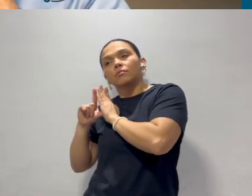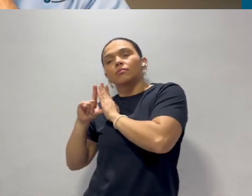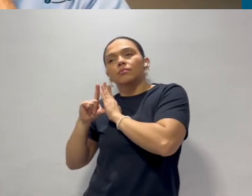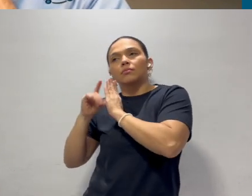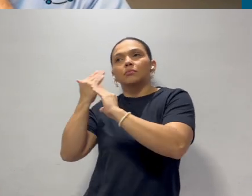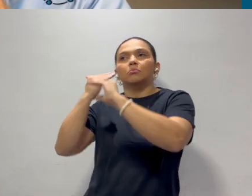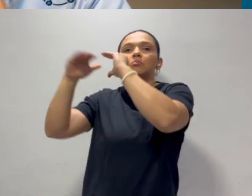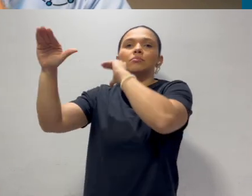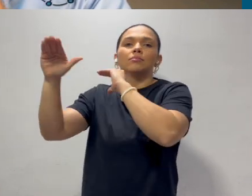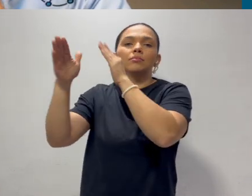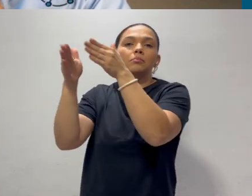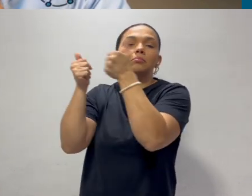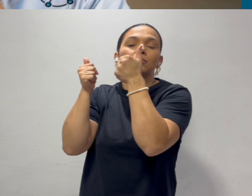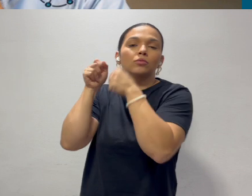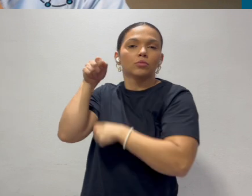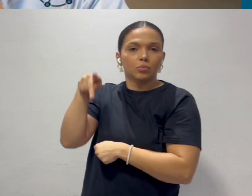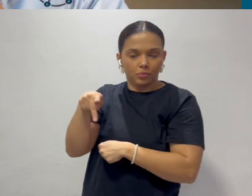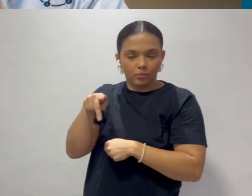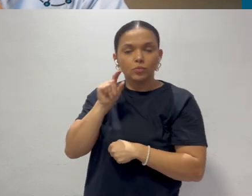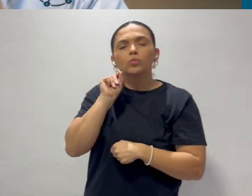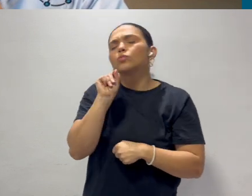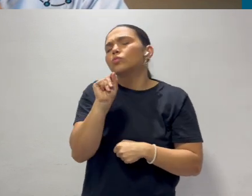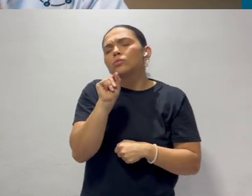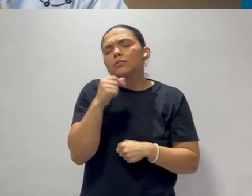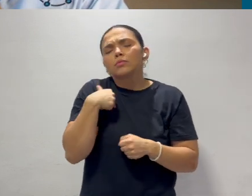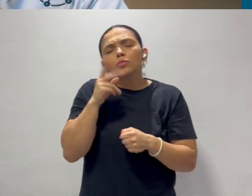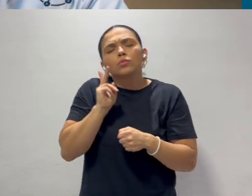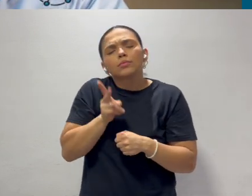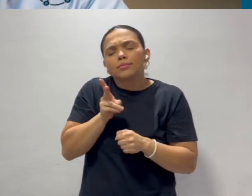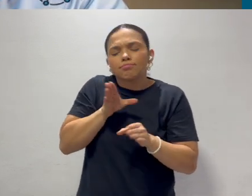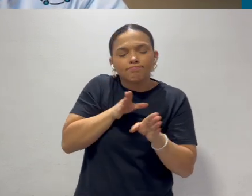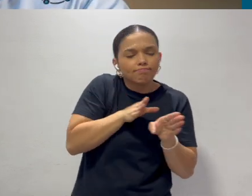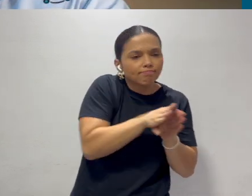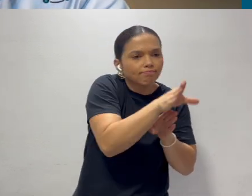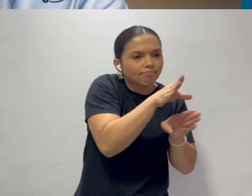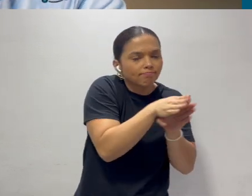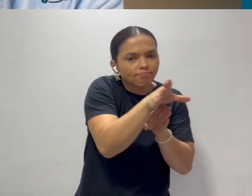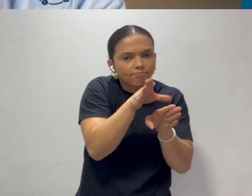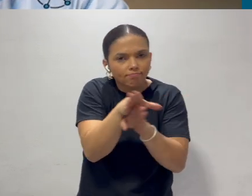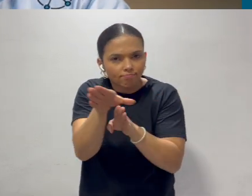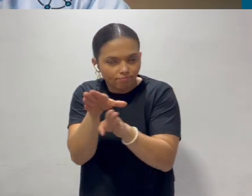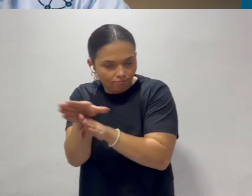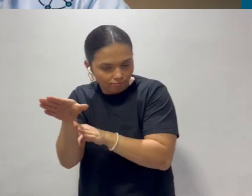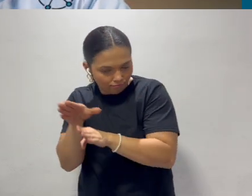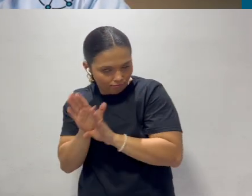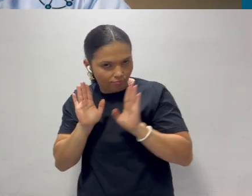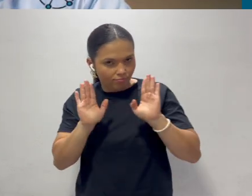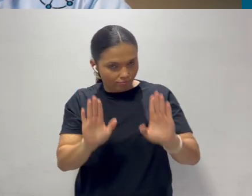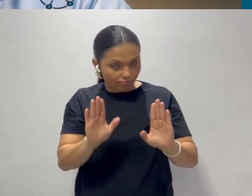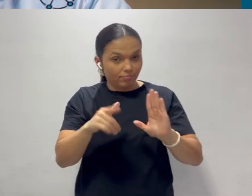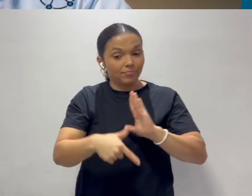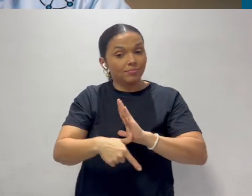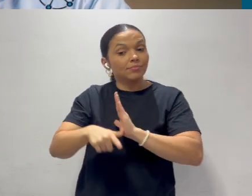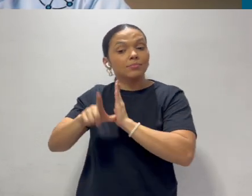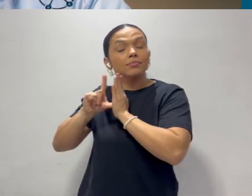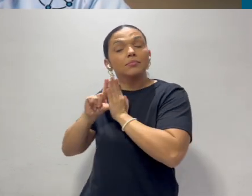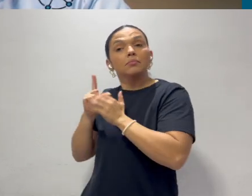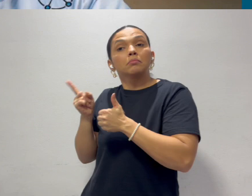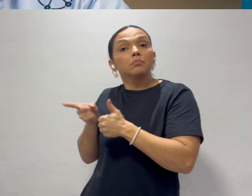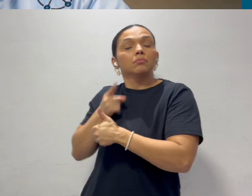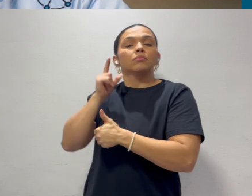pedido de aposentadoria? O que eu aconselho sempre, antes de nós solicitarmos